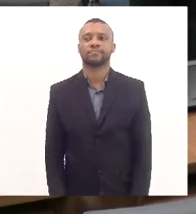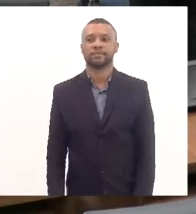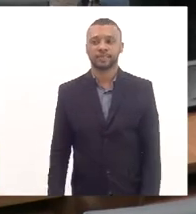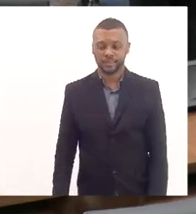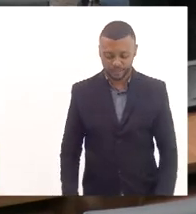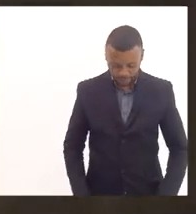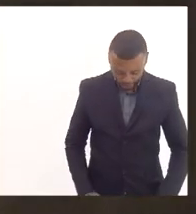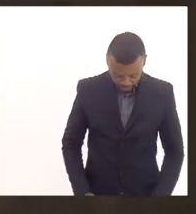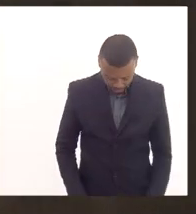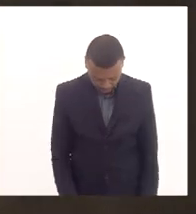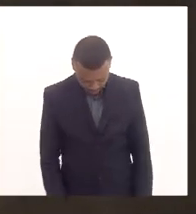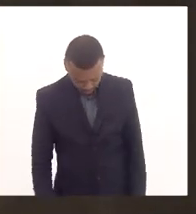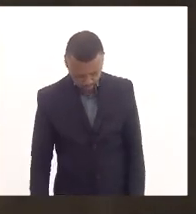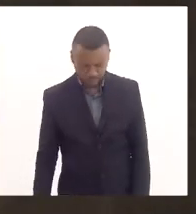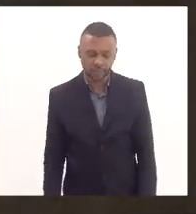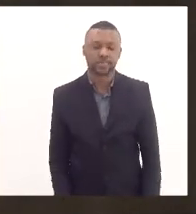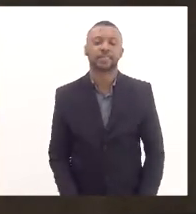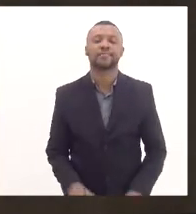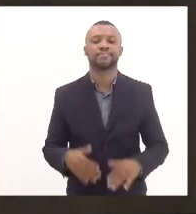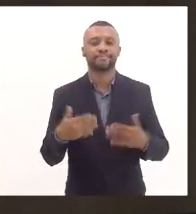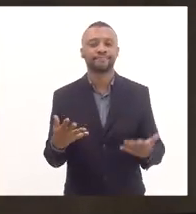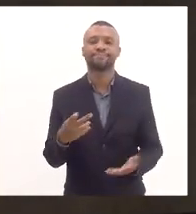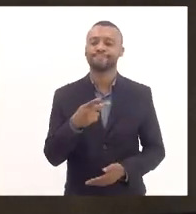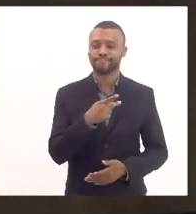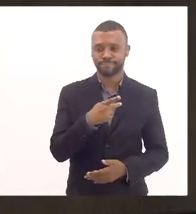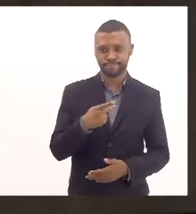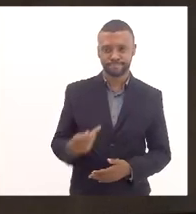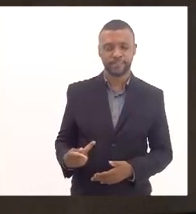eu sou presidente